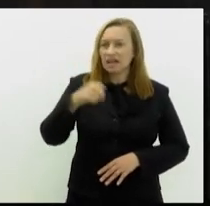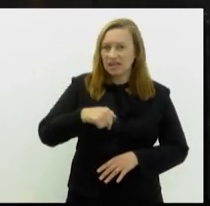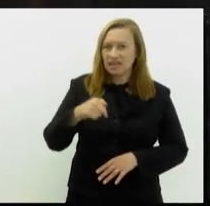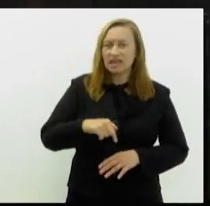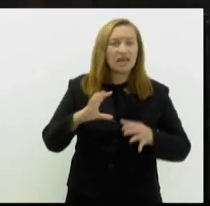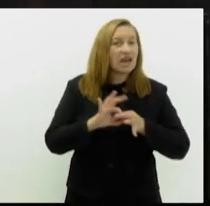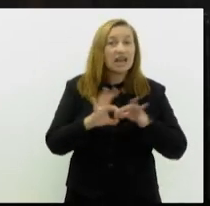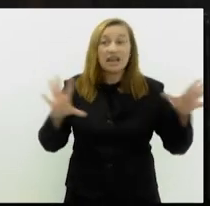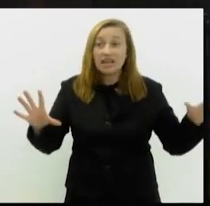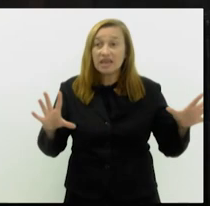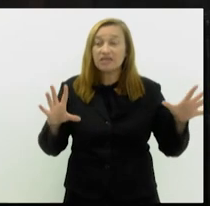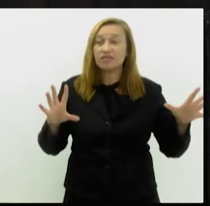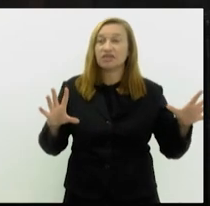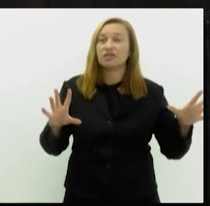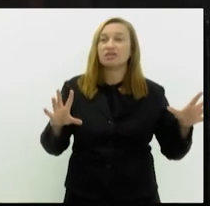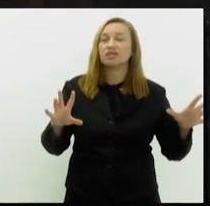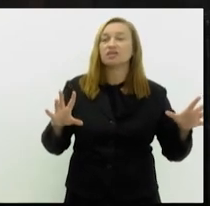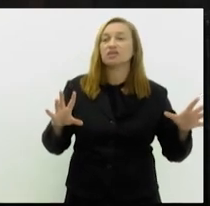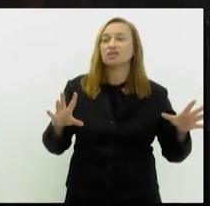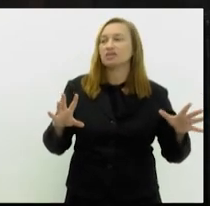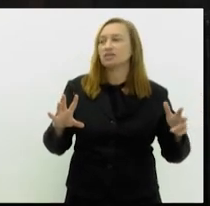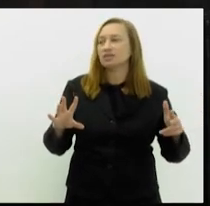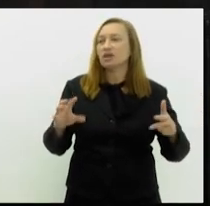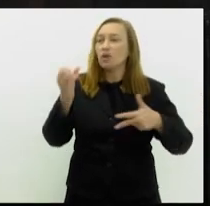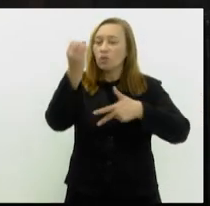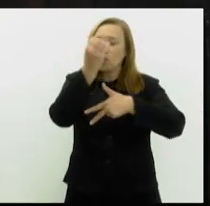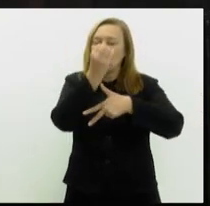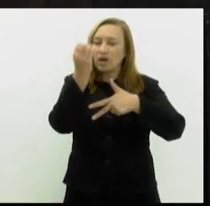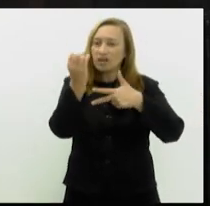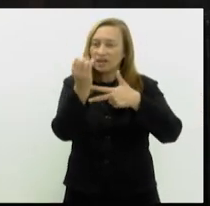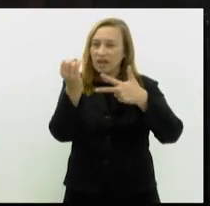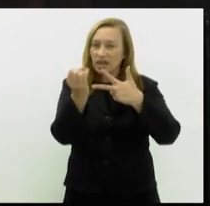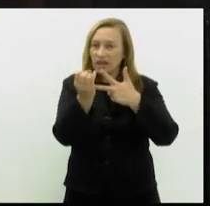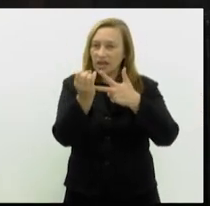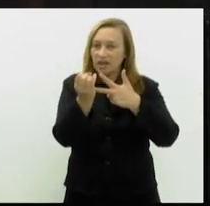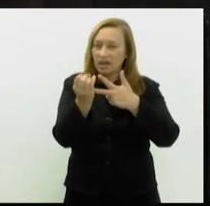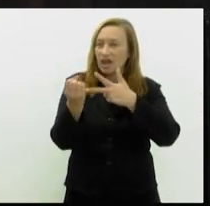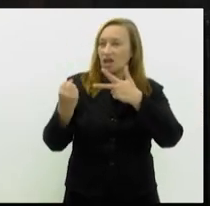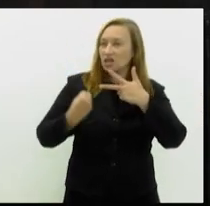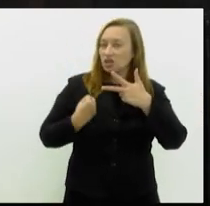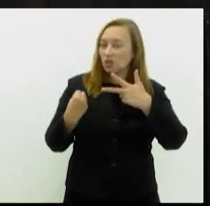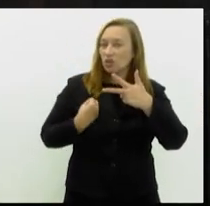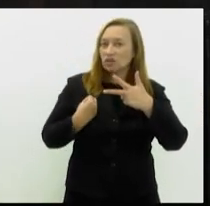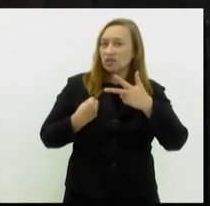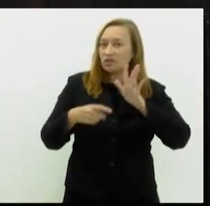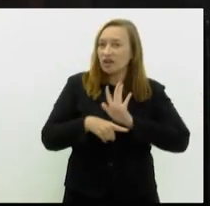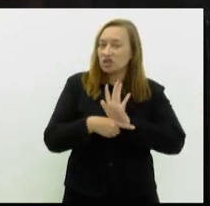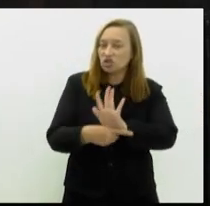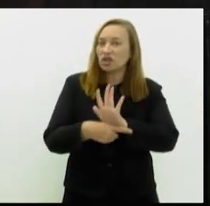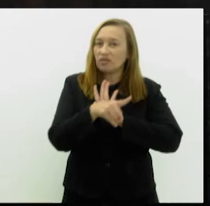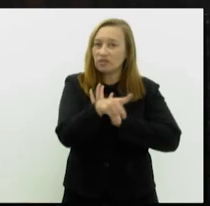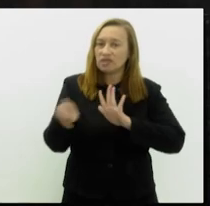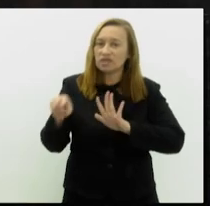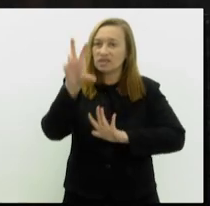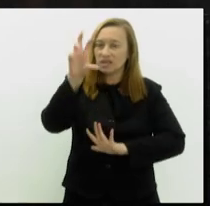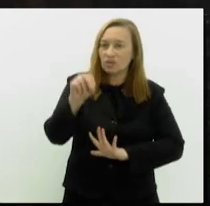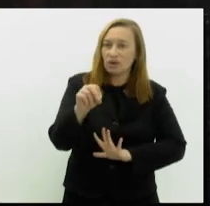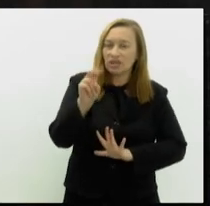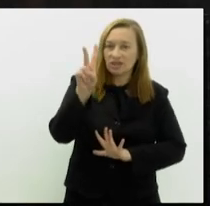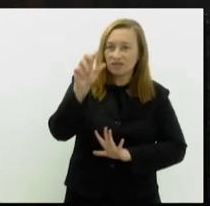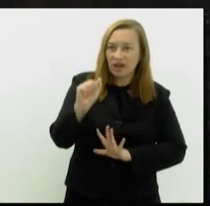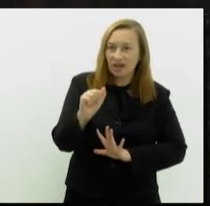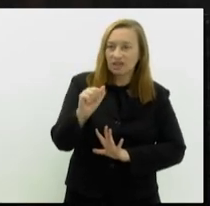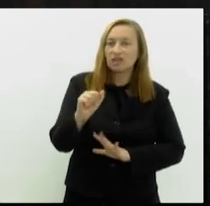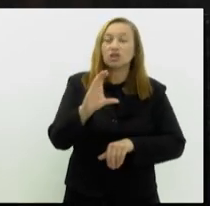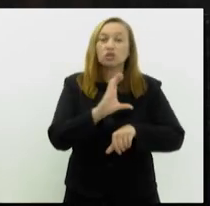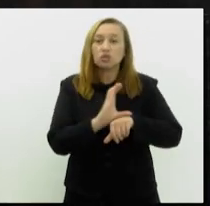o vestibular que usará as notas do Enem para compor pelo menos 50 vagas nos mais variados cursos